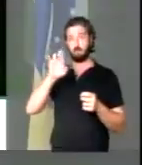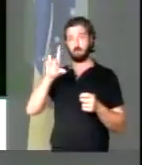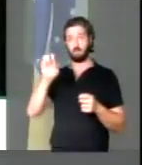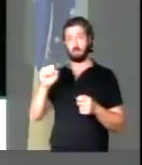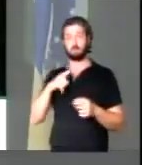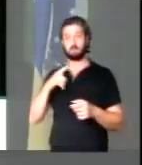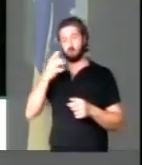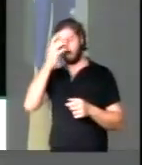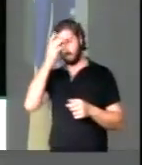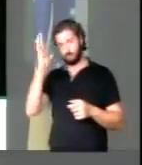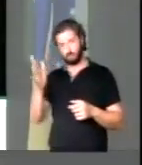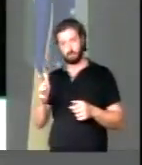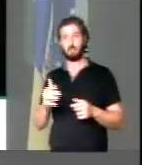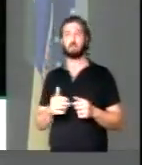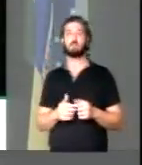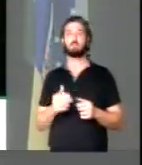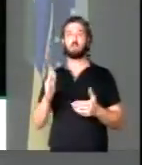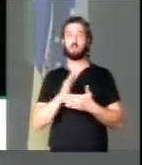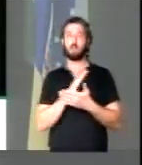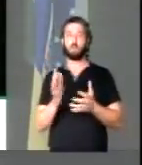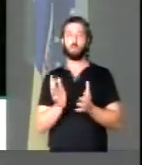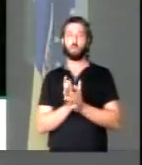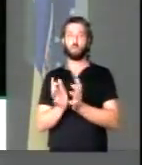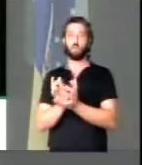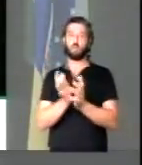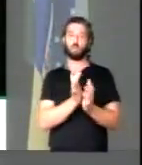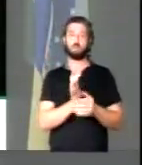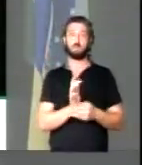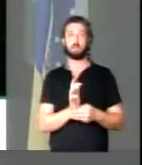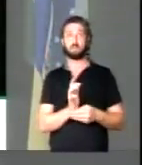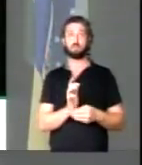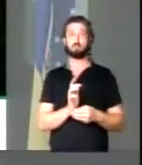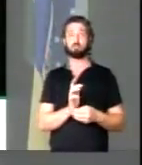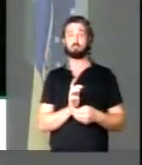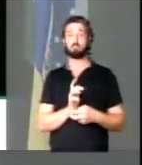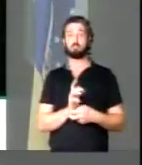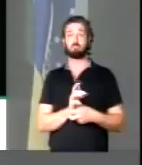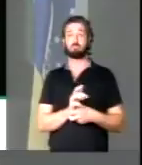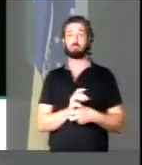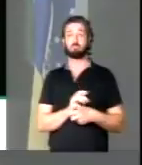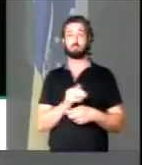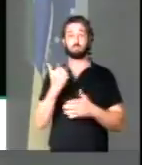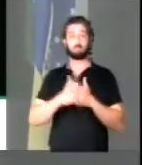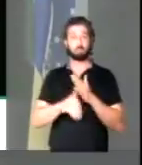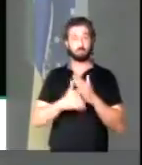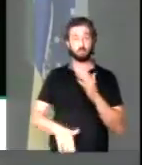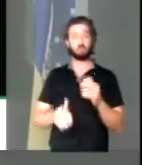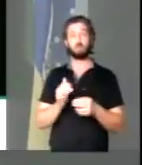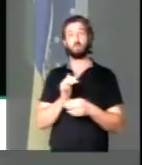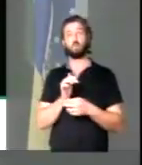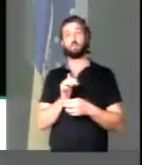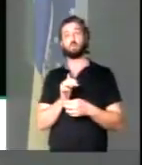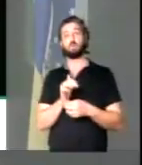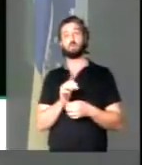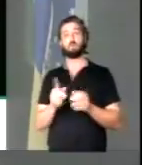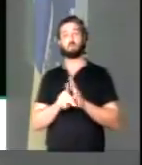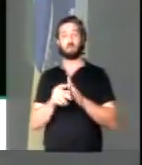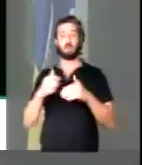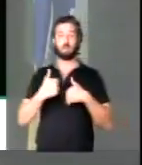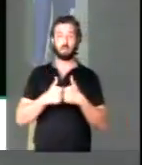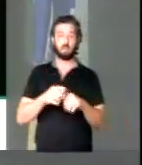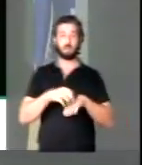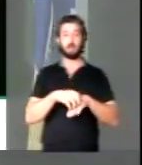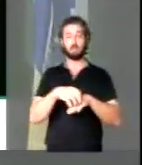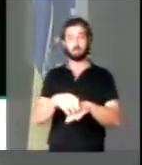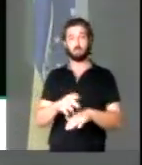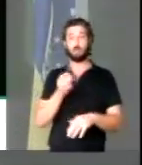que já tem consciência que tem alguns setores que ficará com a desoneração, como o setor de